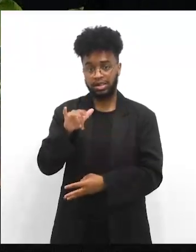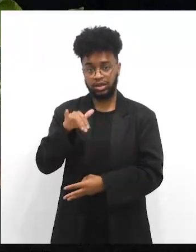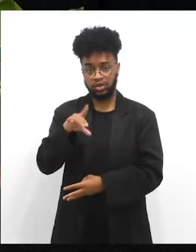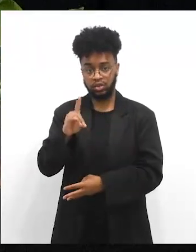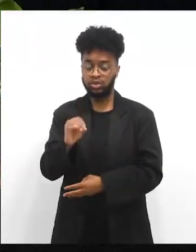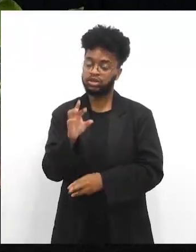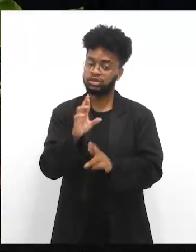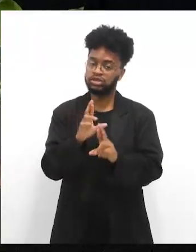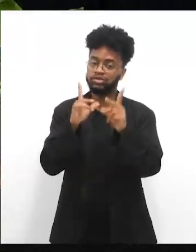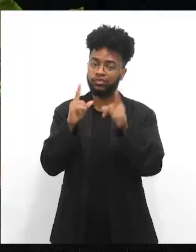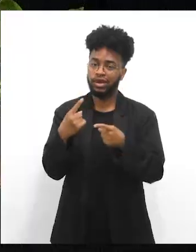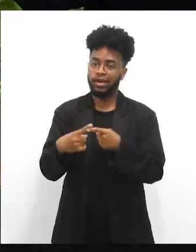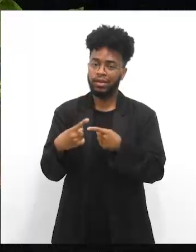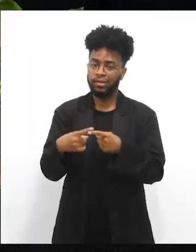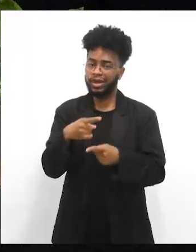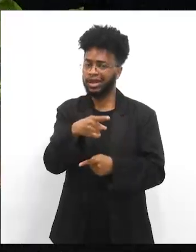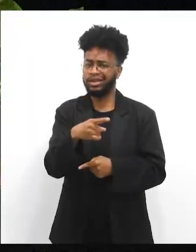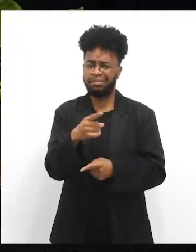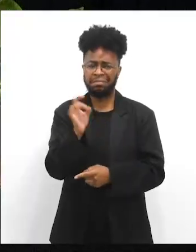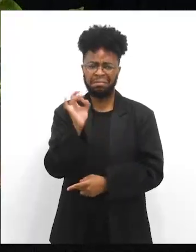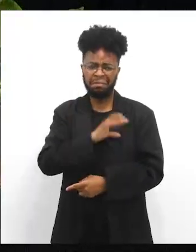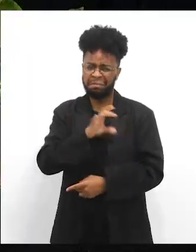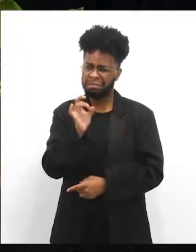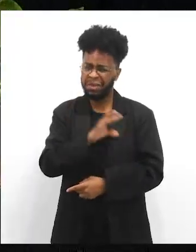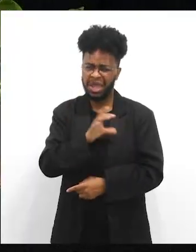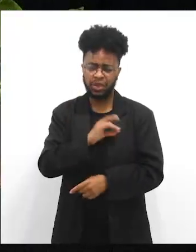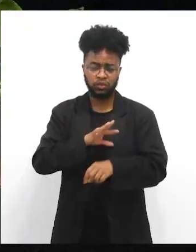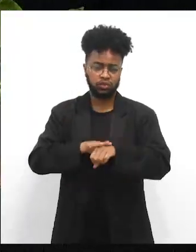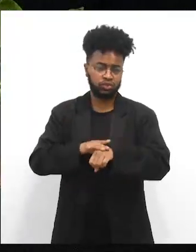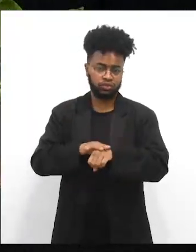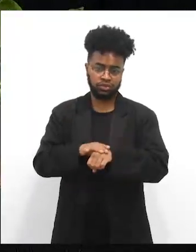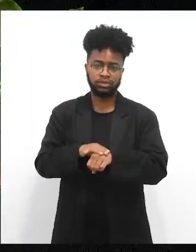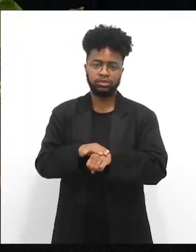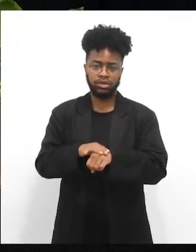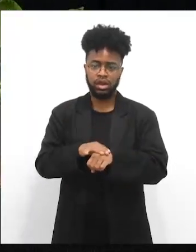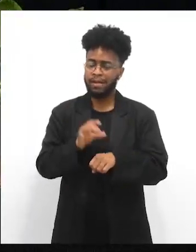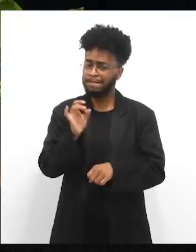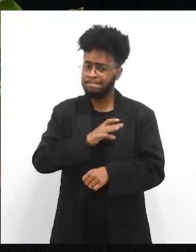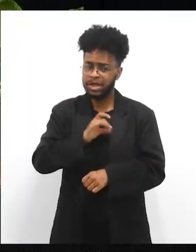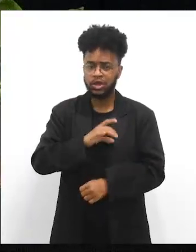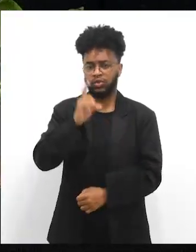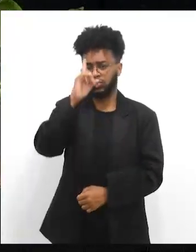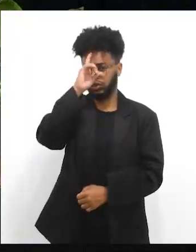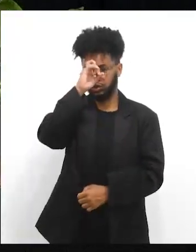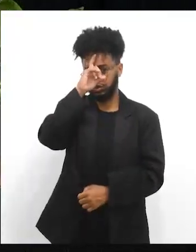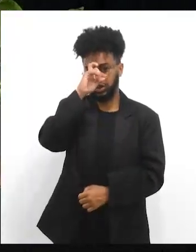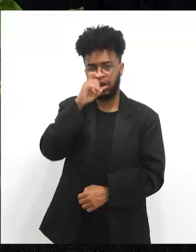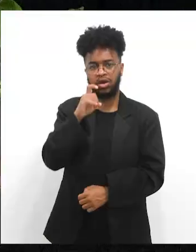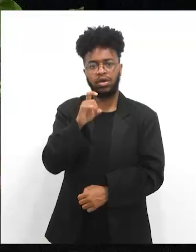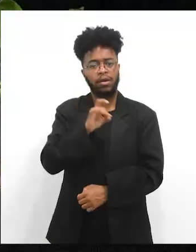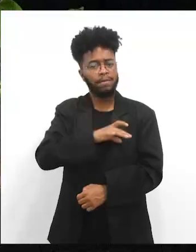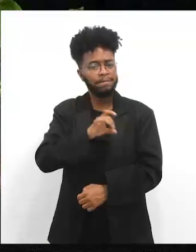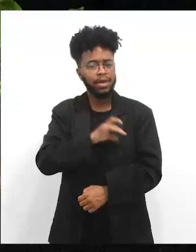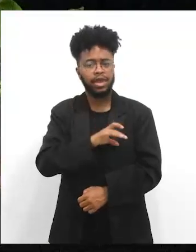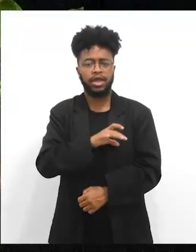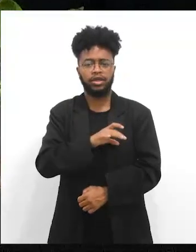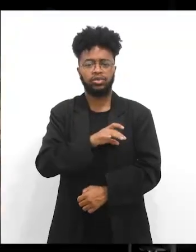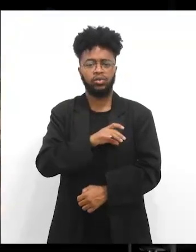Arlindo, diferente, né? Meu compadre tinha pavor de doença, pavor de